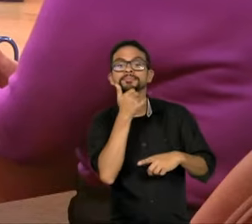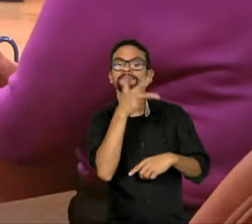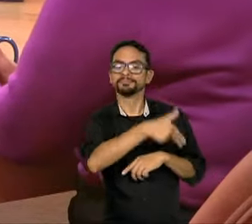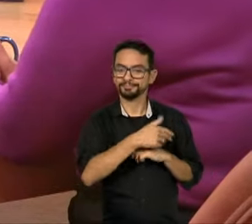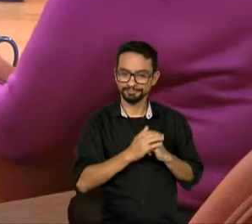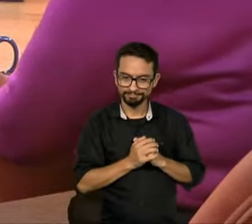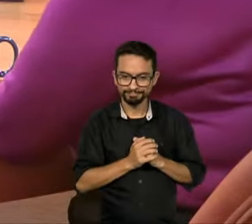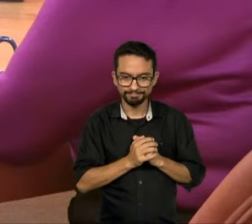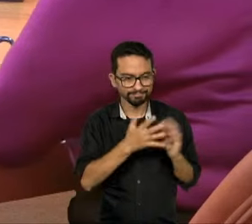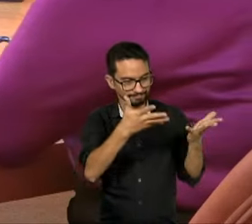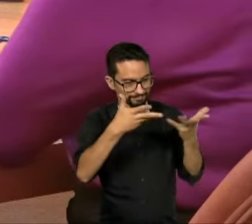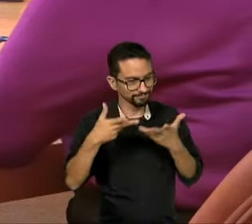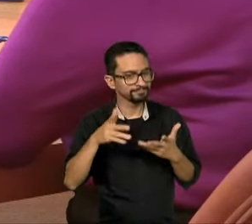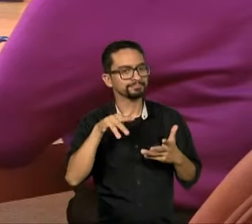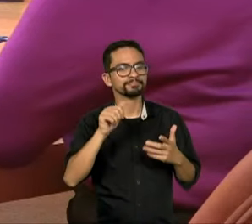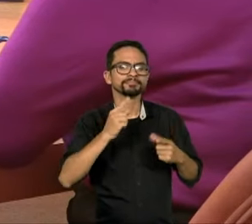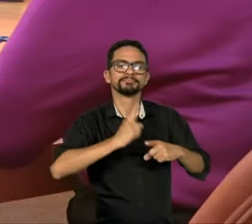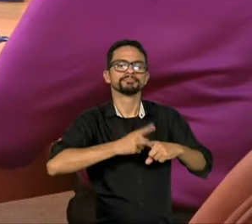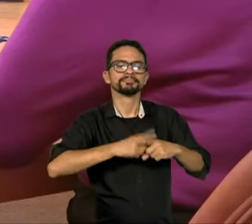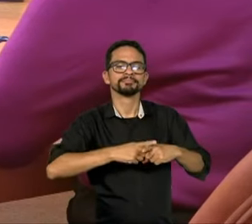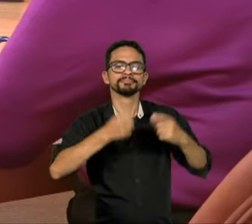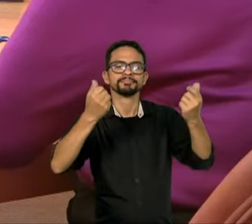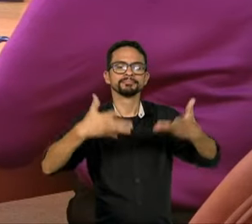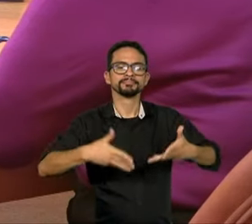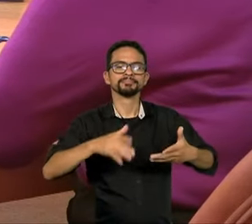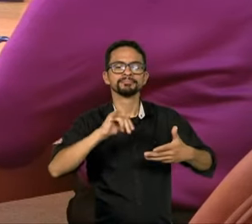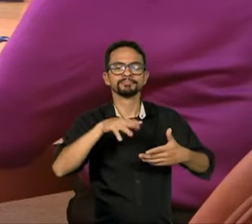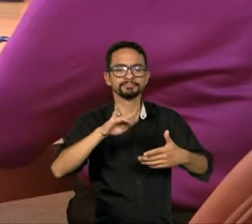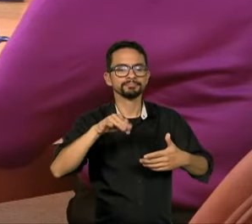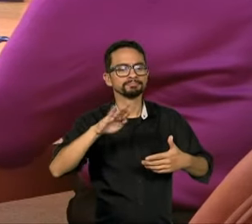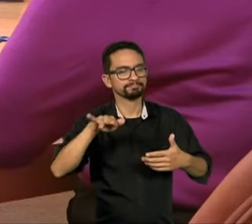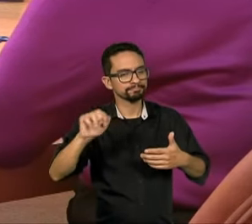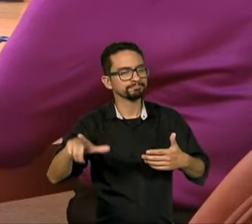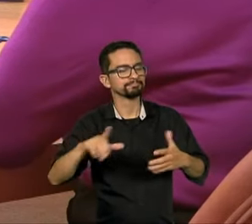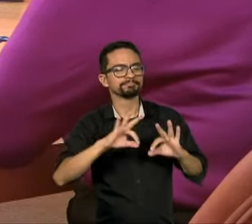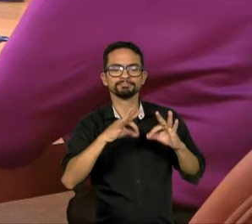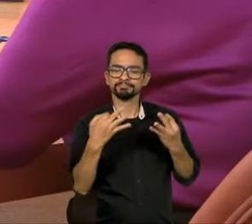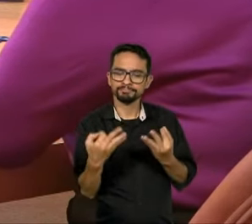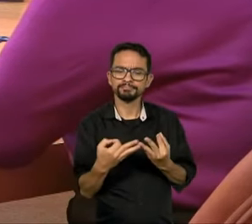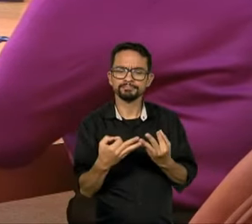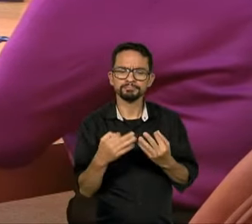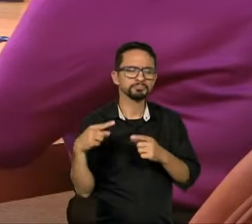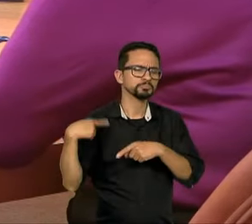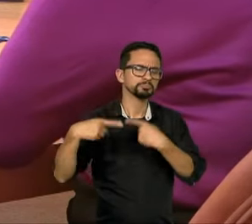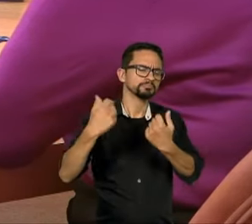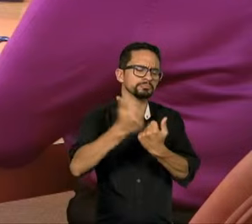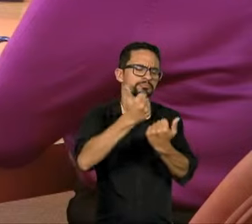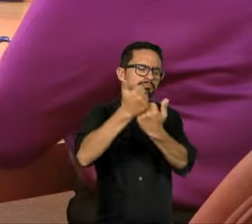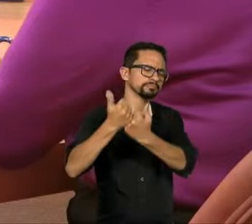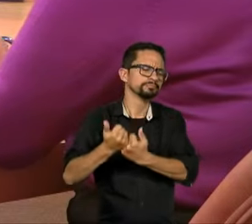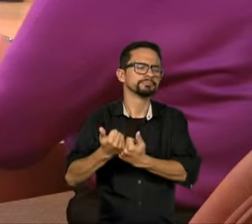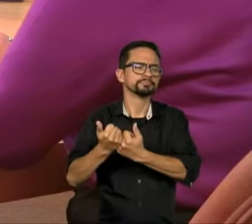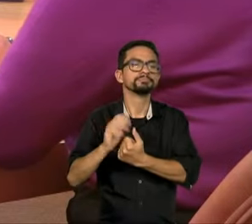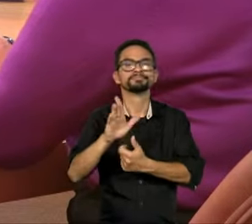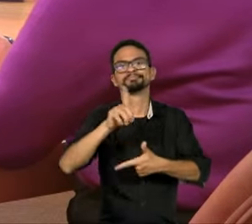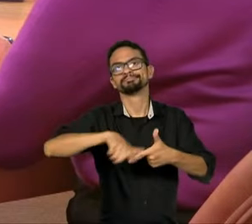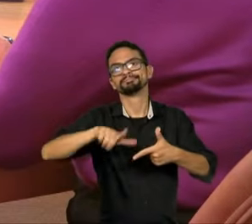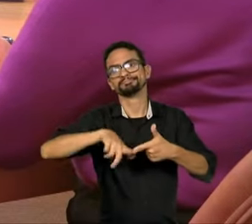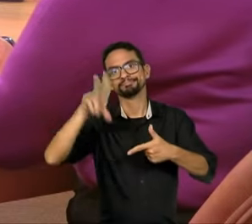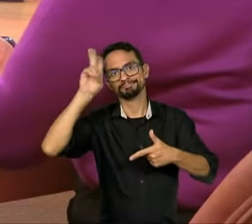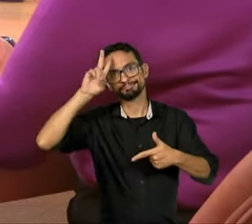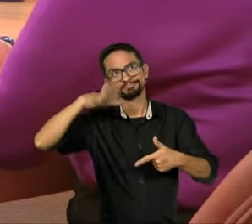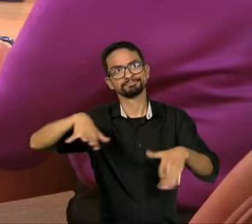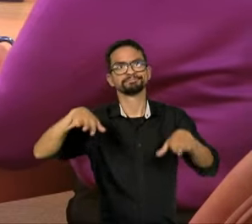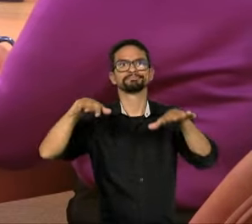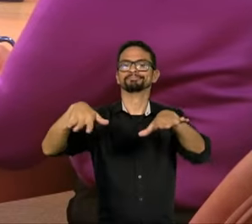A gente convidou a Andréia Pachá para vir aqui falar sobre alienação parental, porque ela é juíza de família e ela sucessão, tudo isso. Só que com essa história toda, com